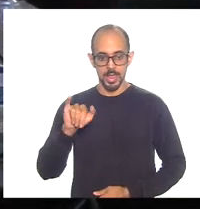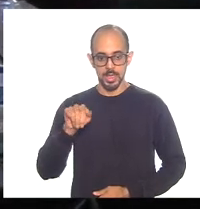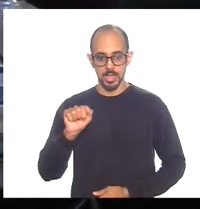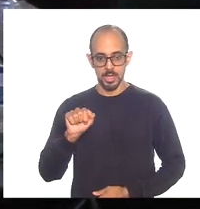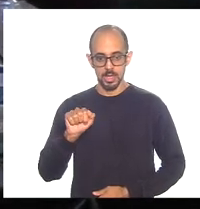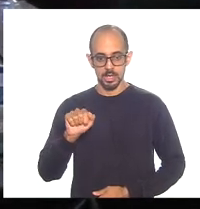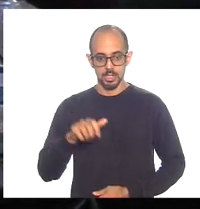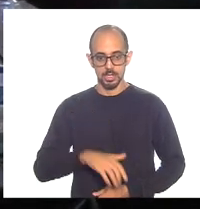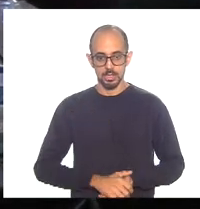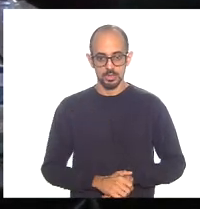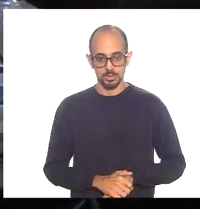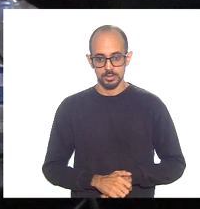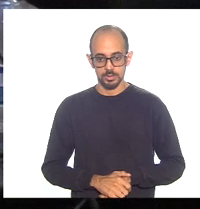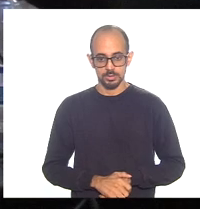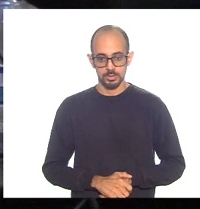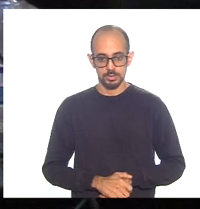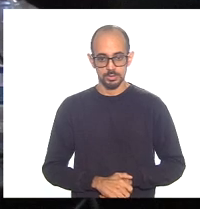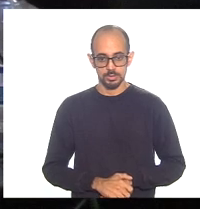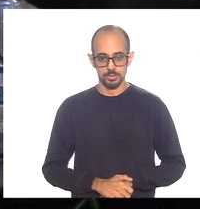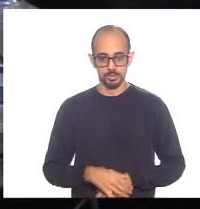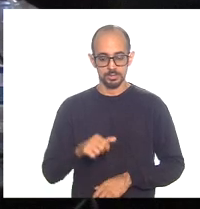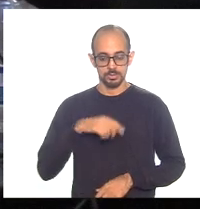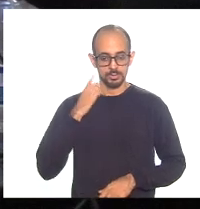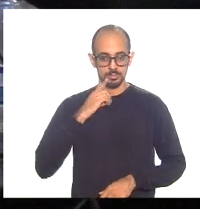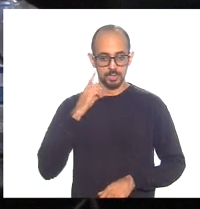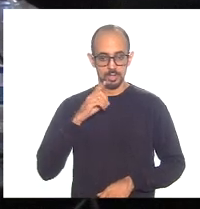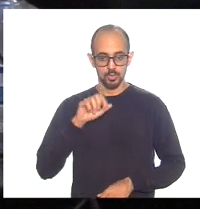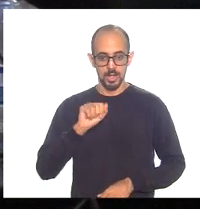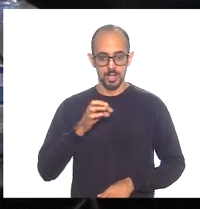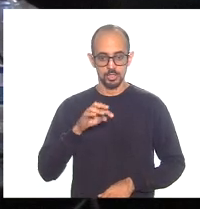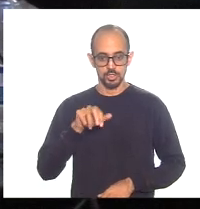Correia. Deputado Átila Nunes.